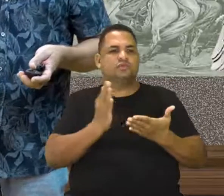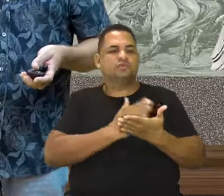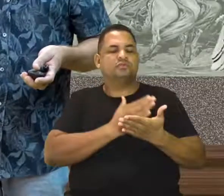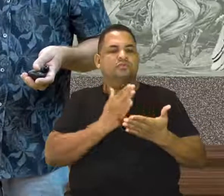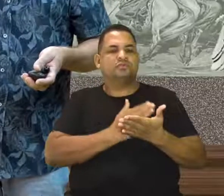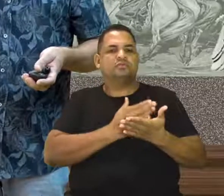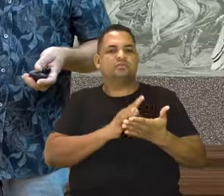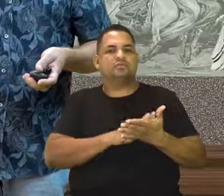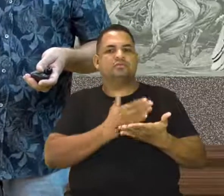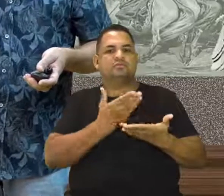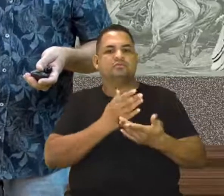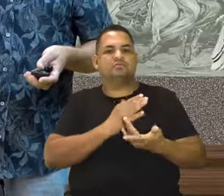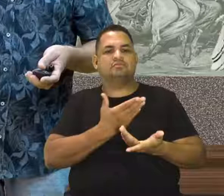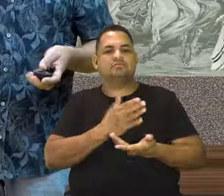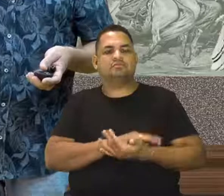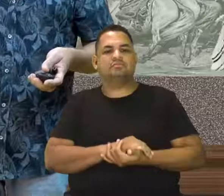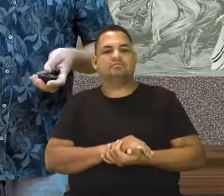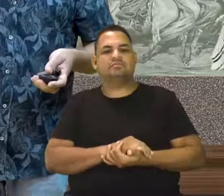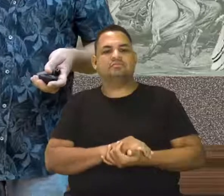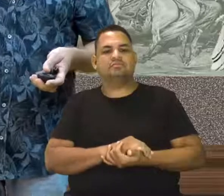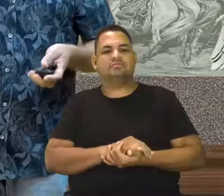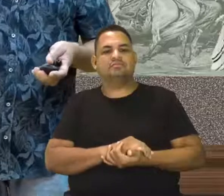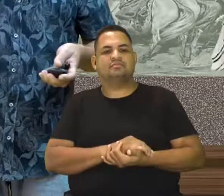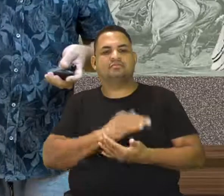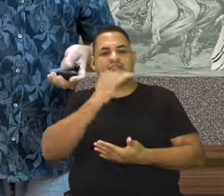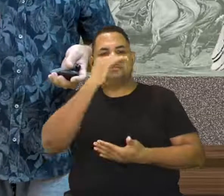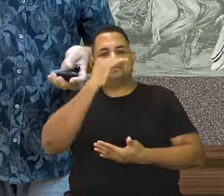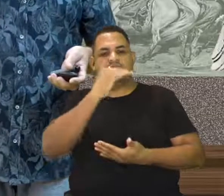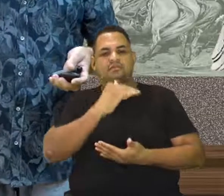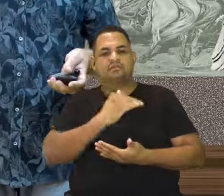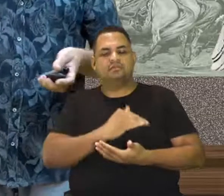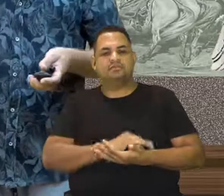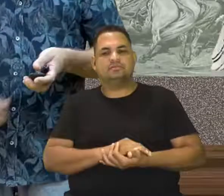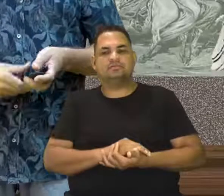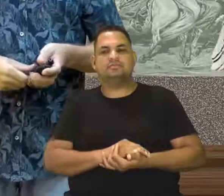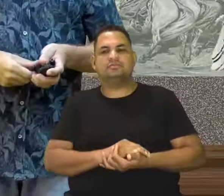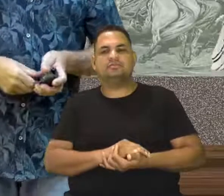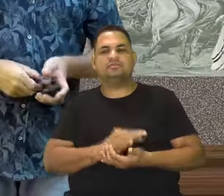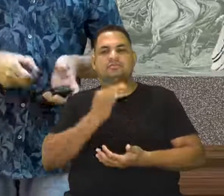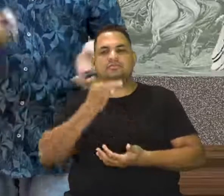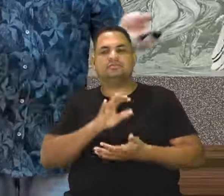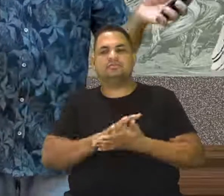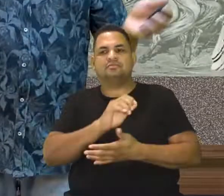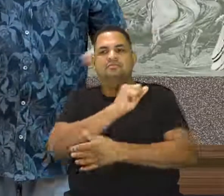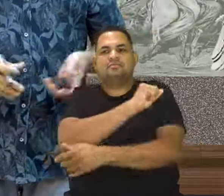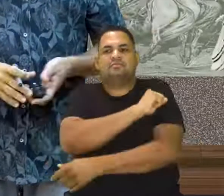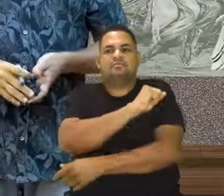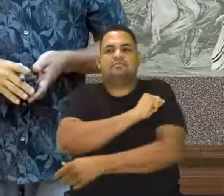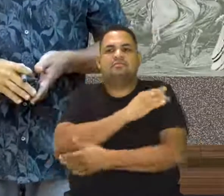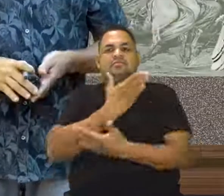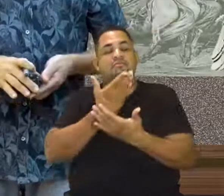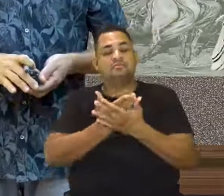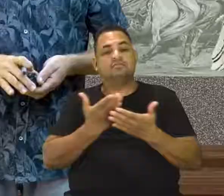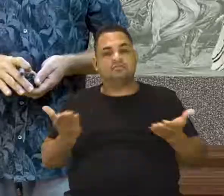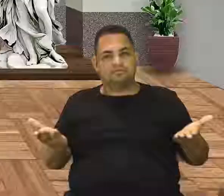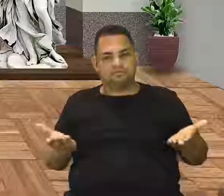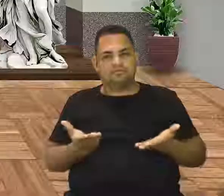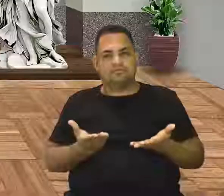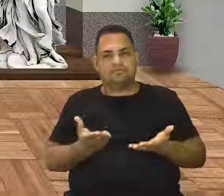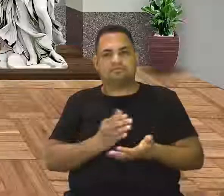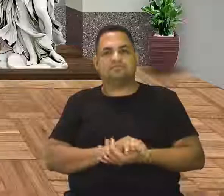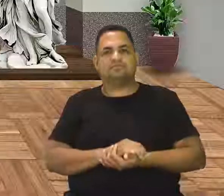Tá faltando mais livros aqui. Vamos encher essa prateleira aí. Tá certo? Aluno, essa foi a nossa